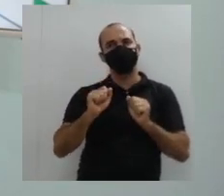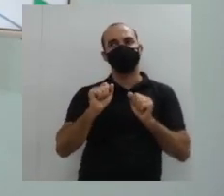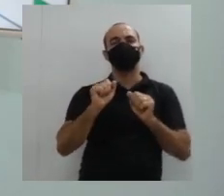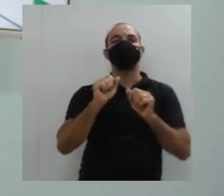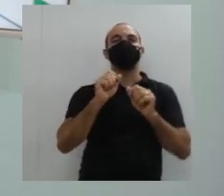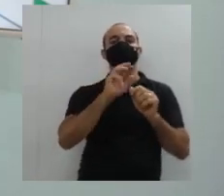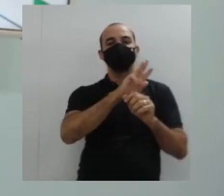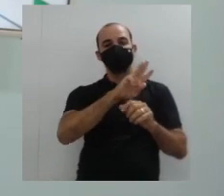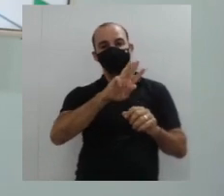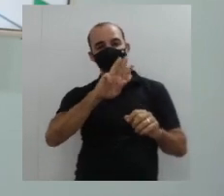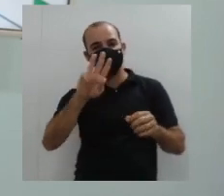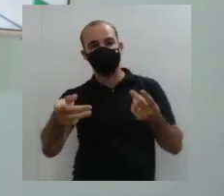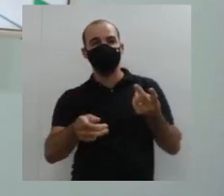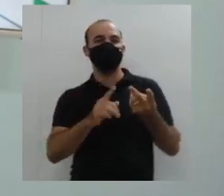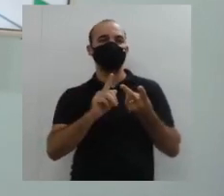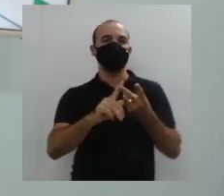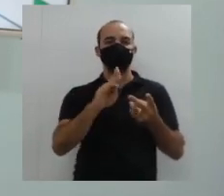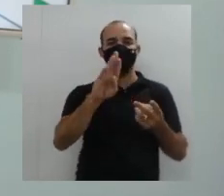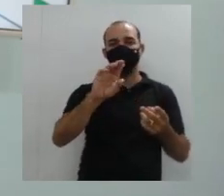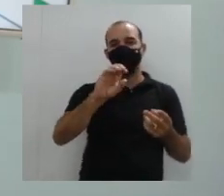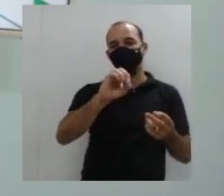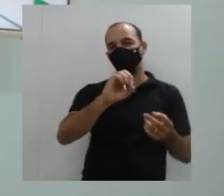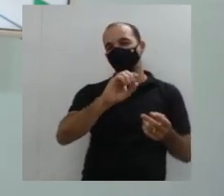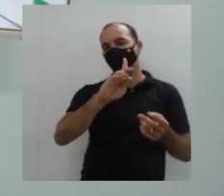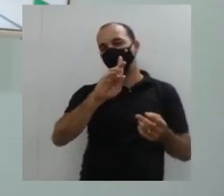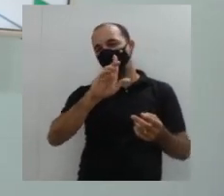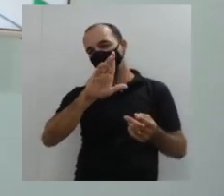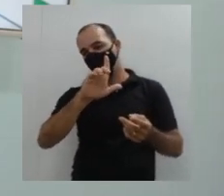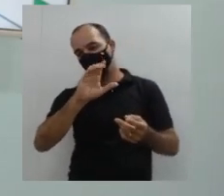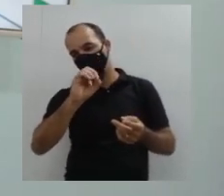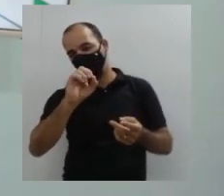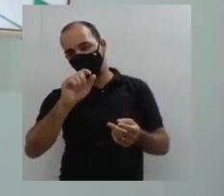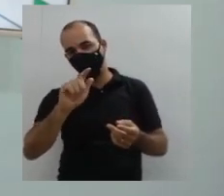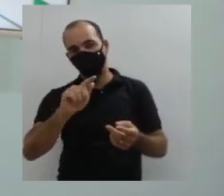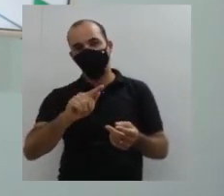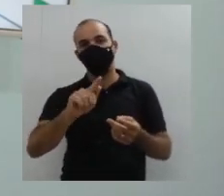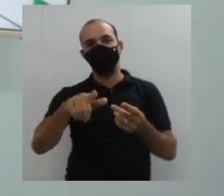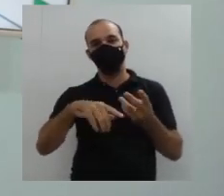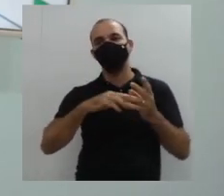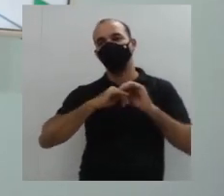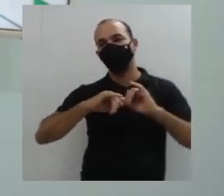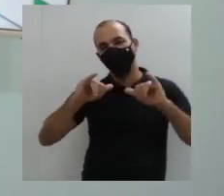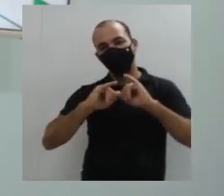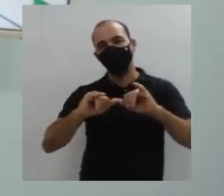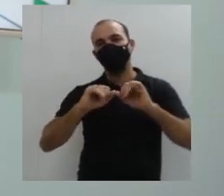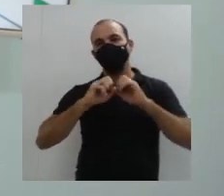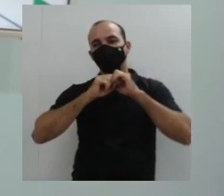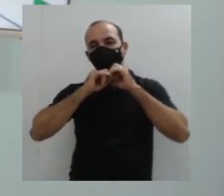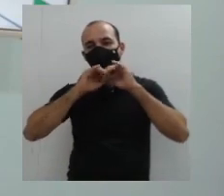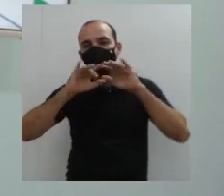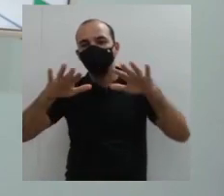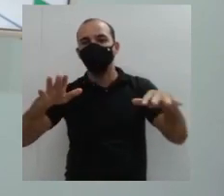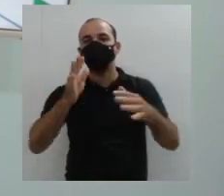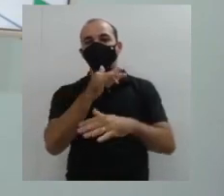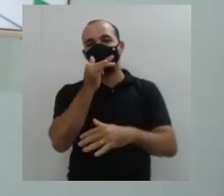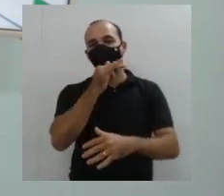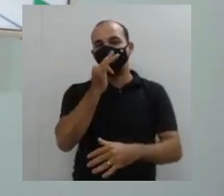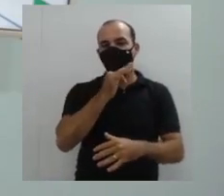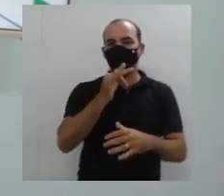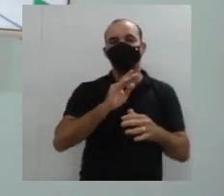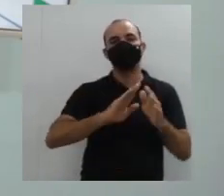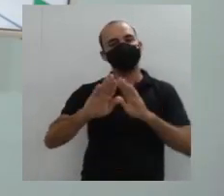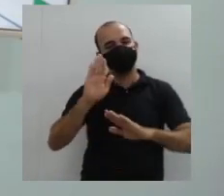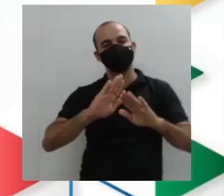blogs, sites, cuidado com informações falsas. Mas Vamos adiante. Olhando para a